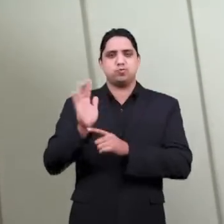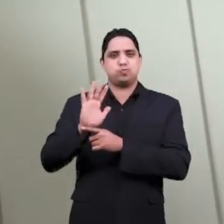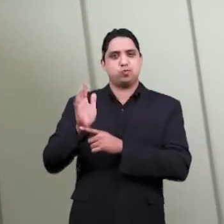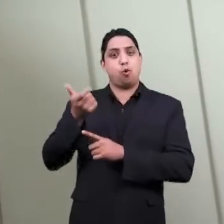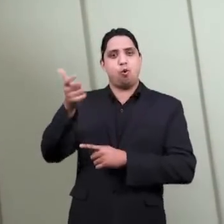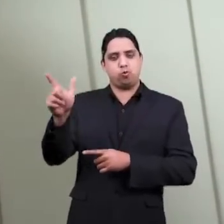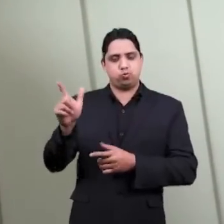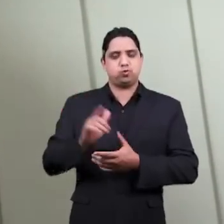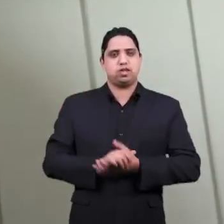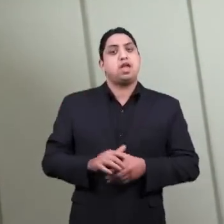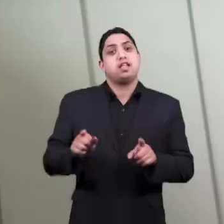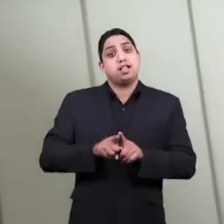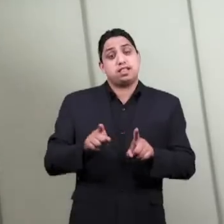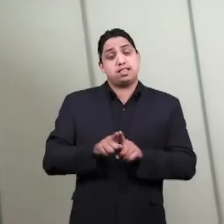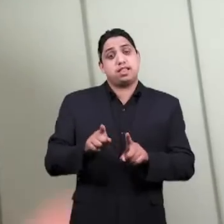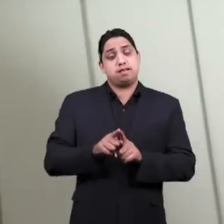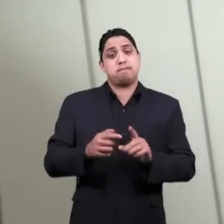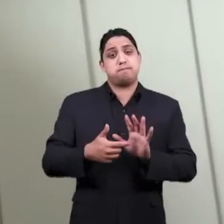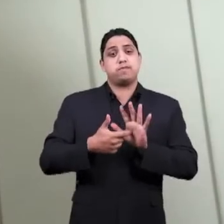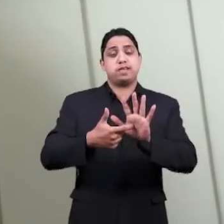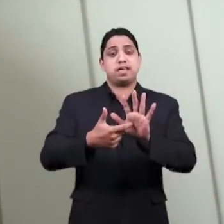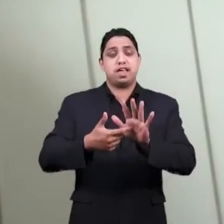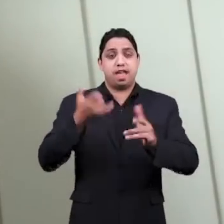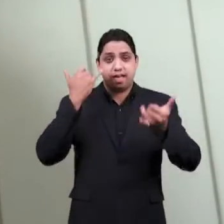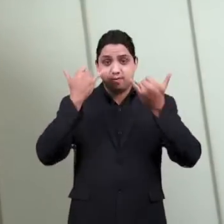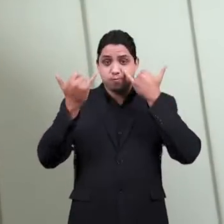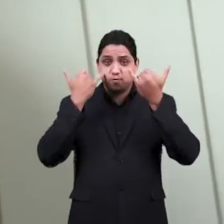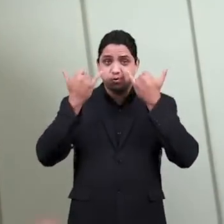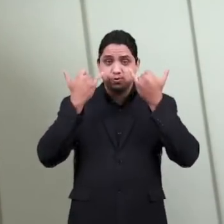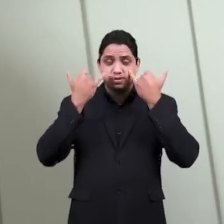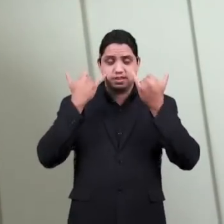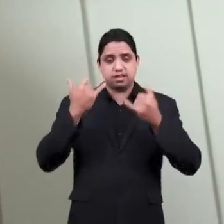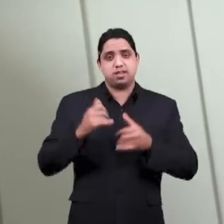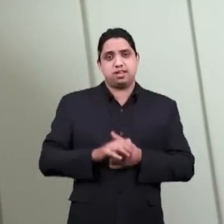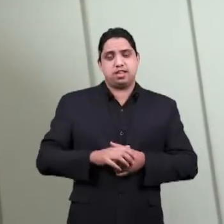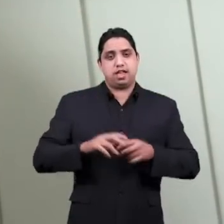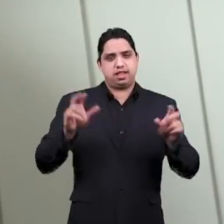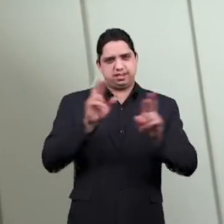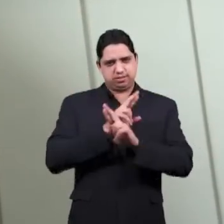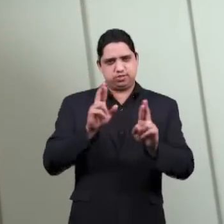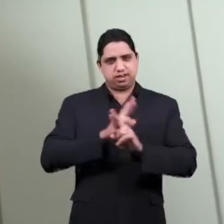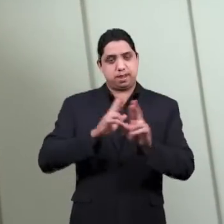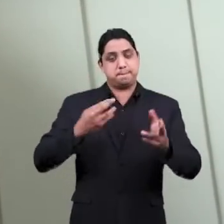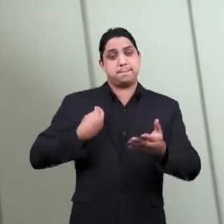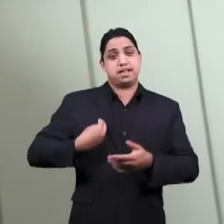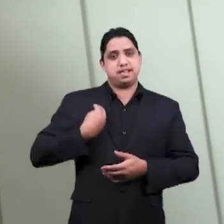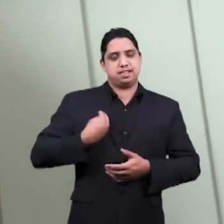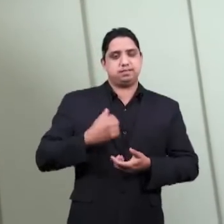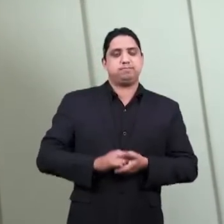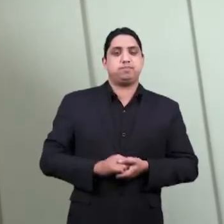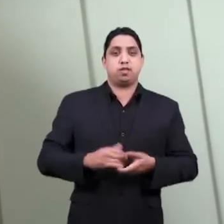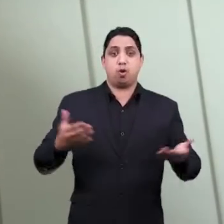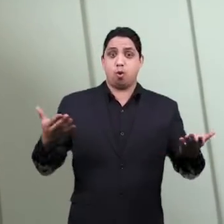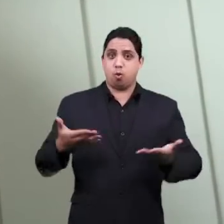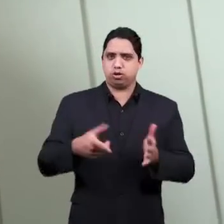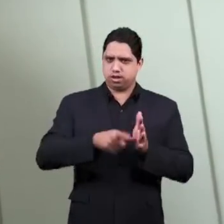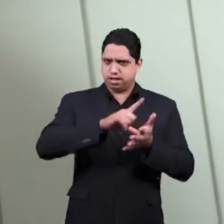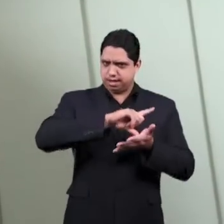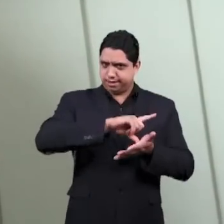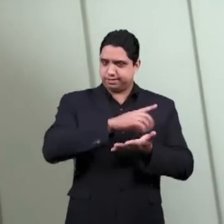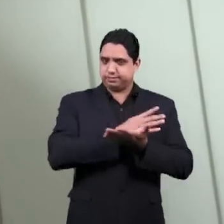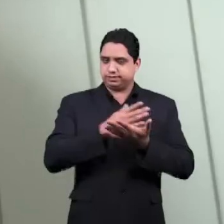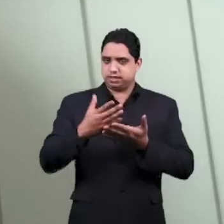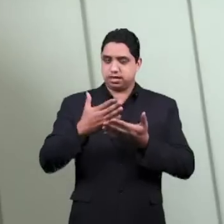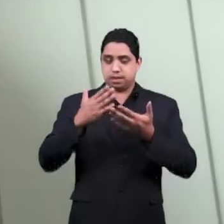e deixar naturalmente as informações relacionadas à participação dos nossos irmãos. Hoje, antes de iniciar a